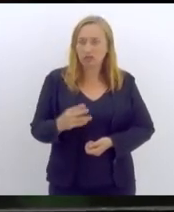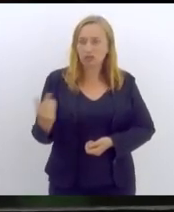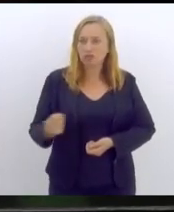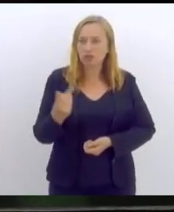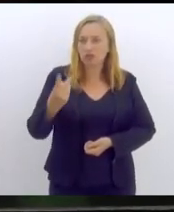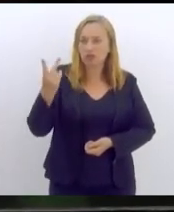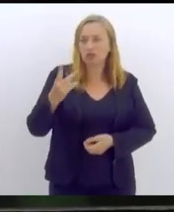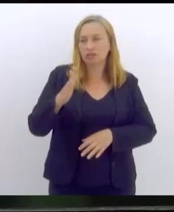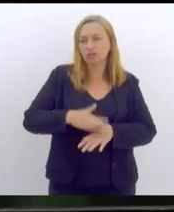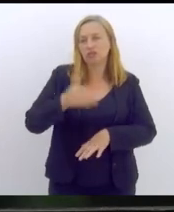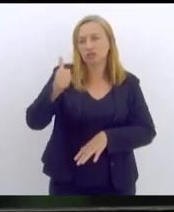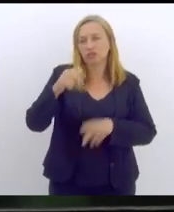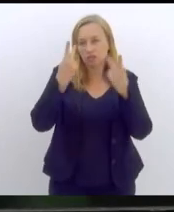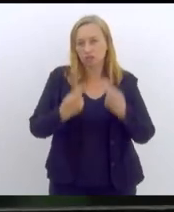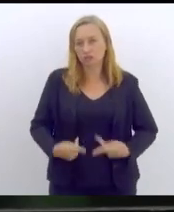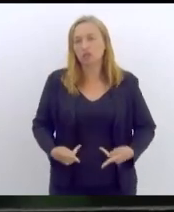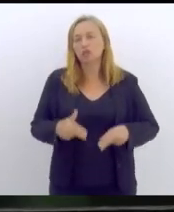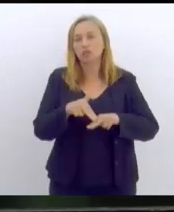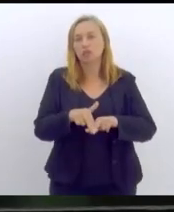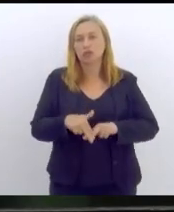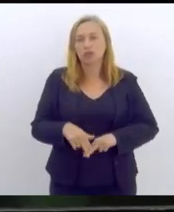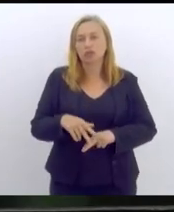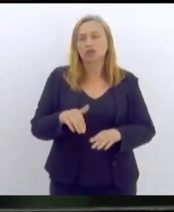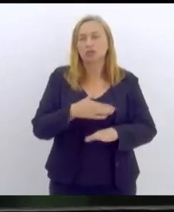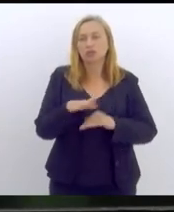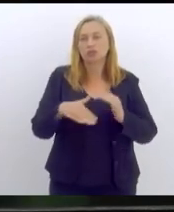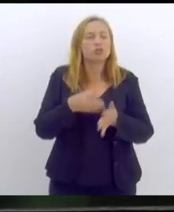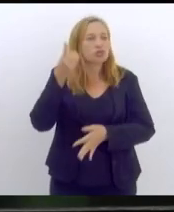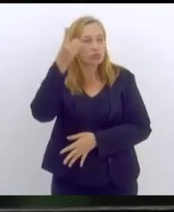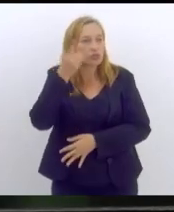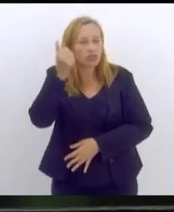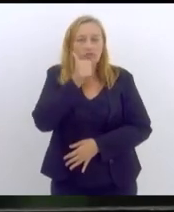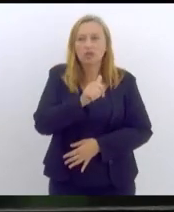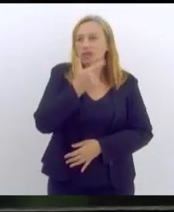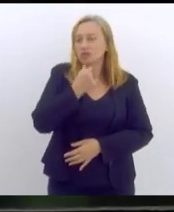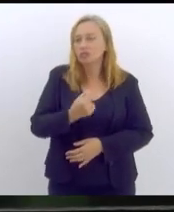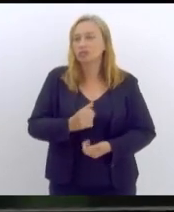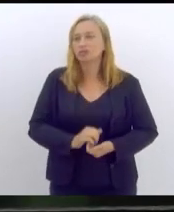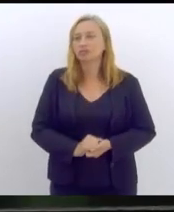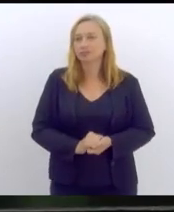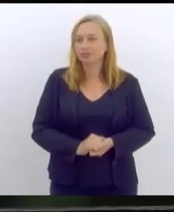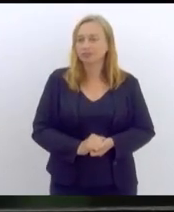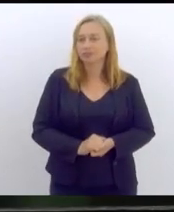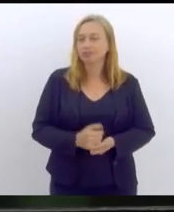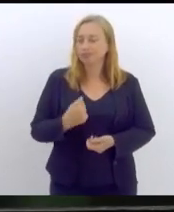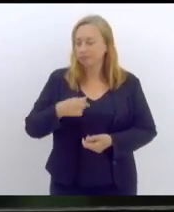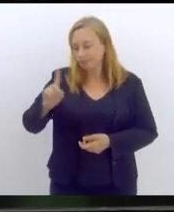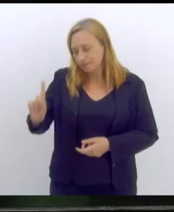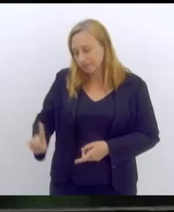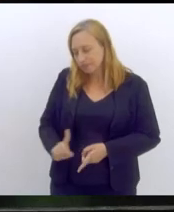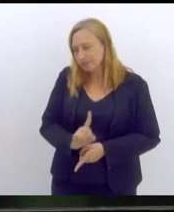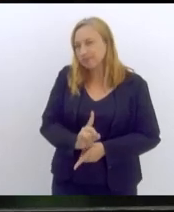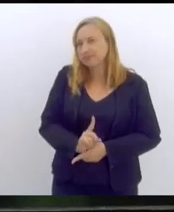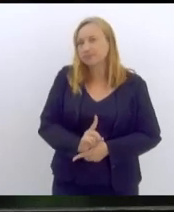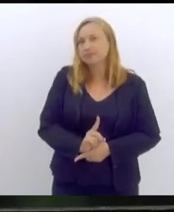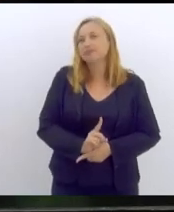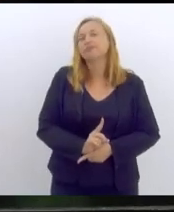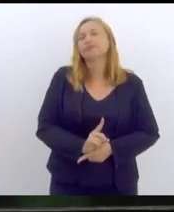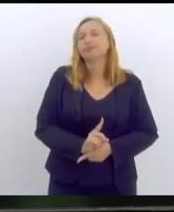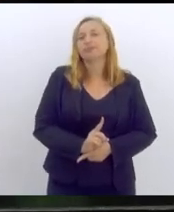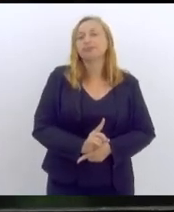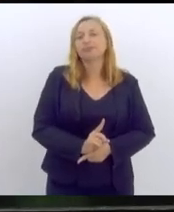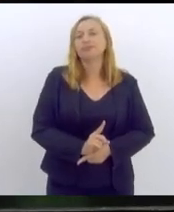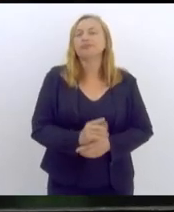pela dignidade humana. E é por isso, senhoras e senhores deputados, senhora presidente, que eu fiz questão de, como autor,